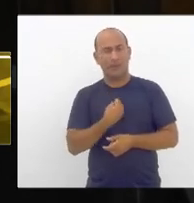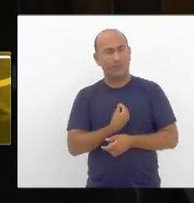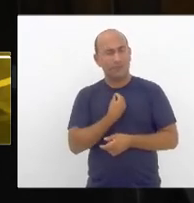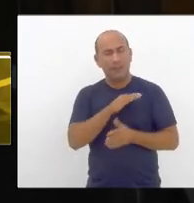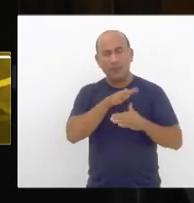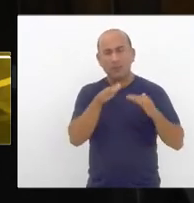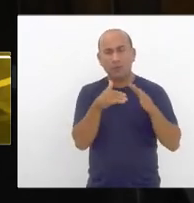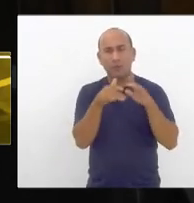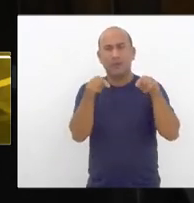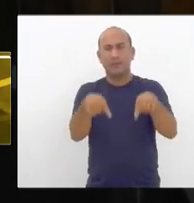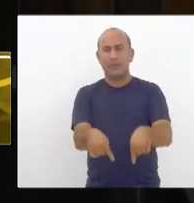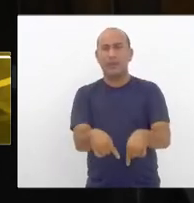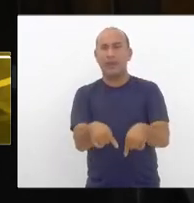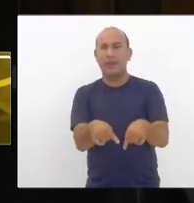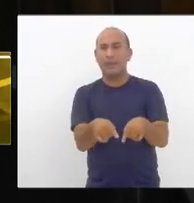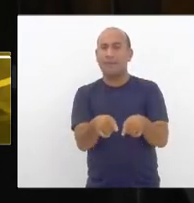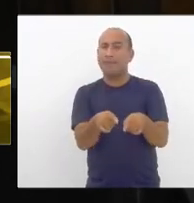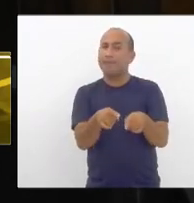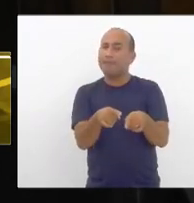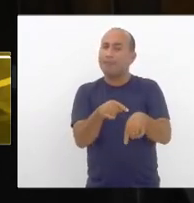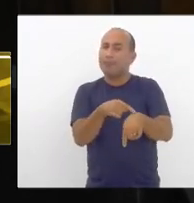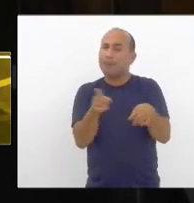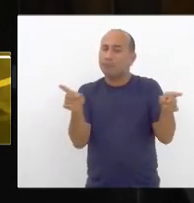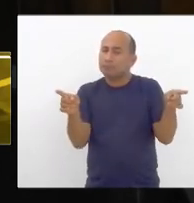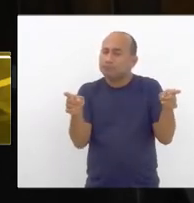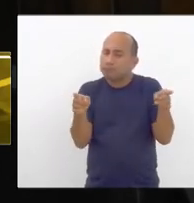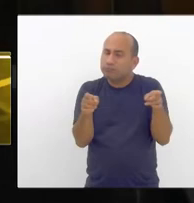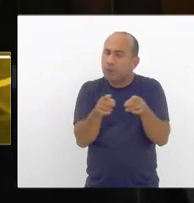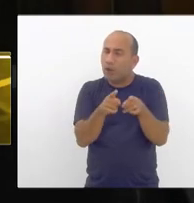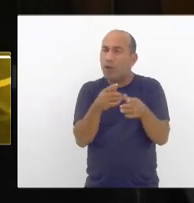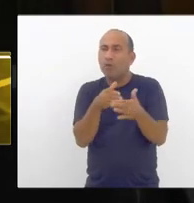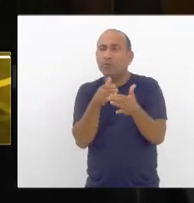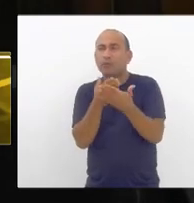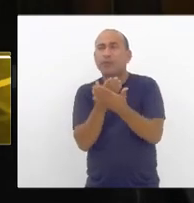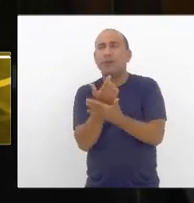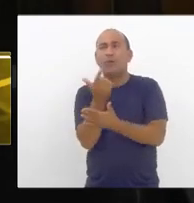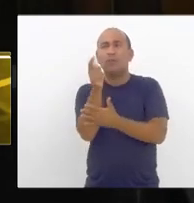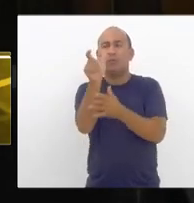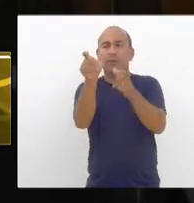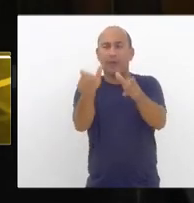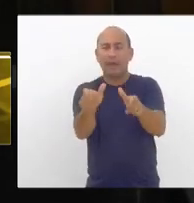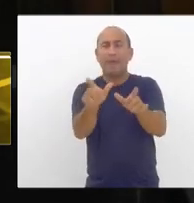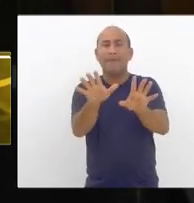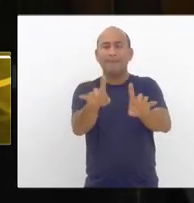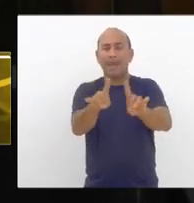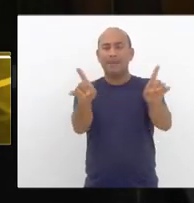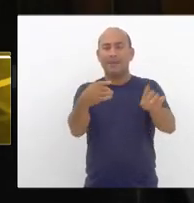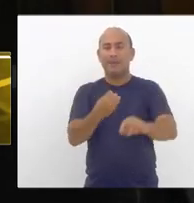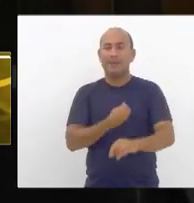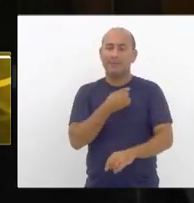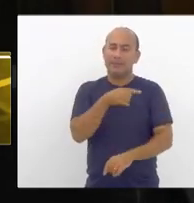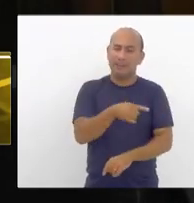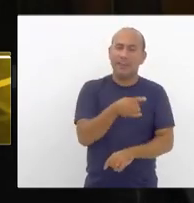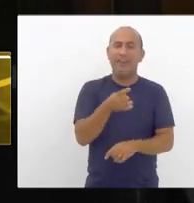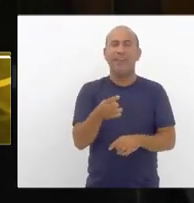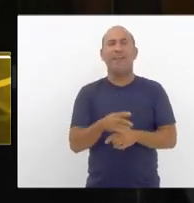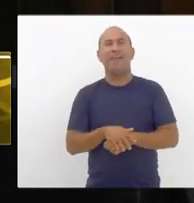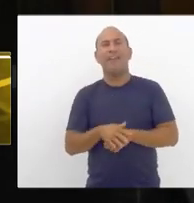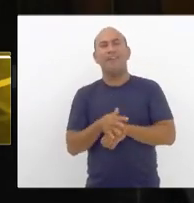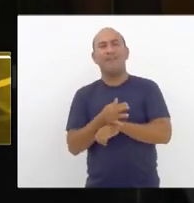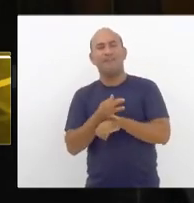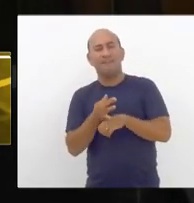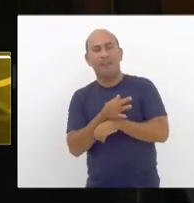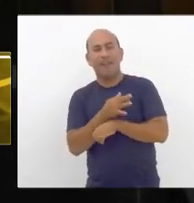praticamente com só um período curto onde eu estudei fora mas praticamente minha vida toda viver aqui era férias em Maricá férias em